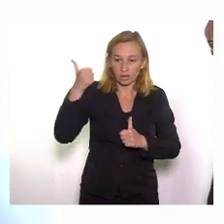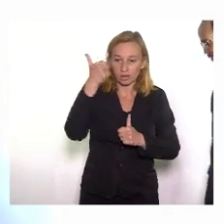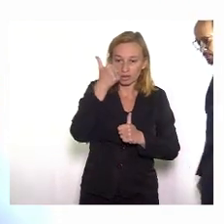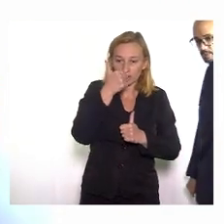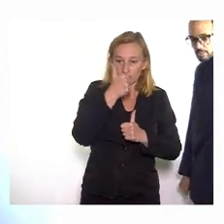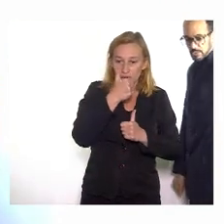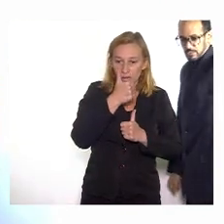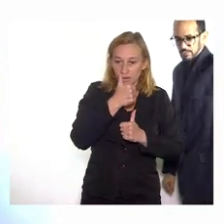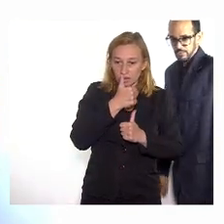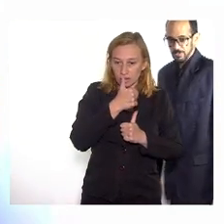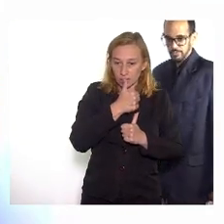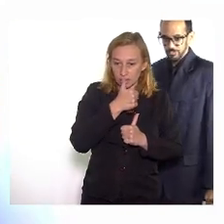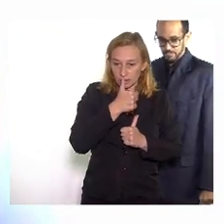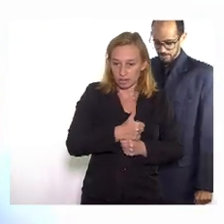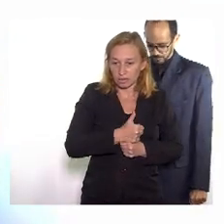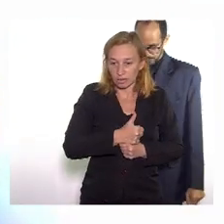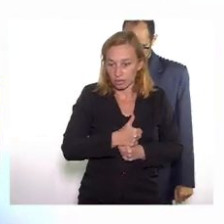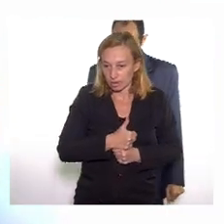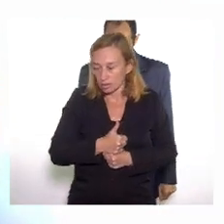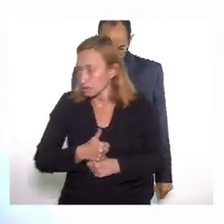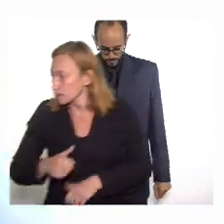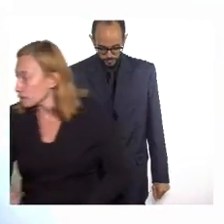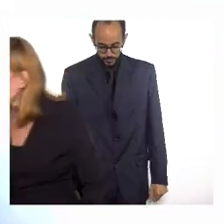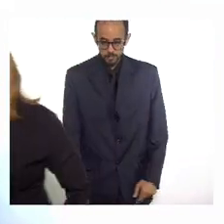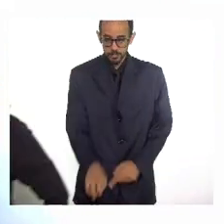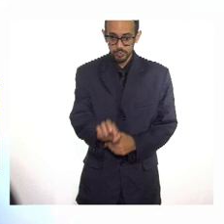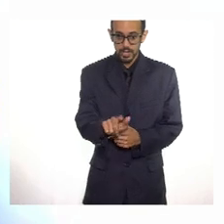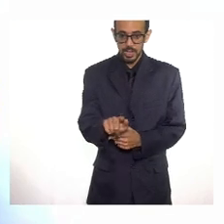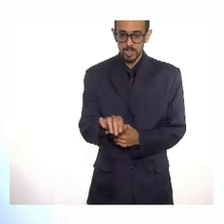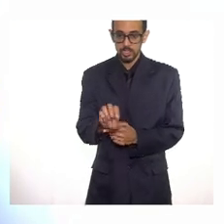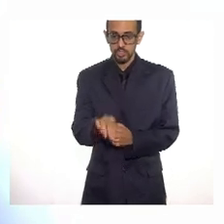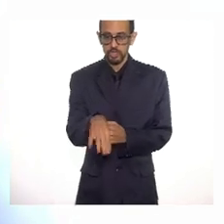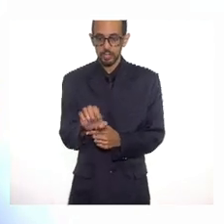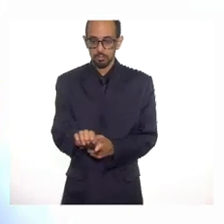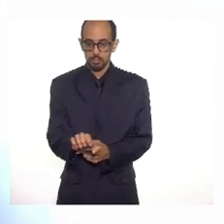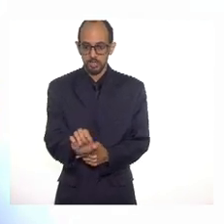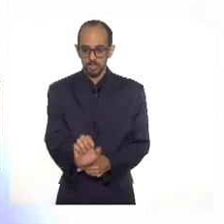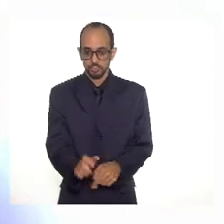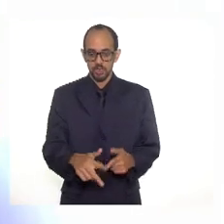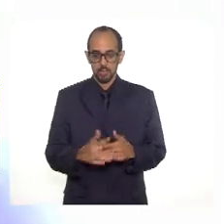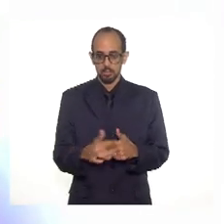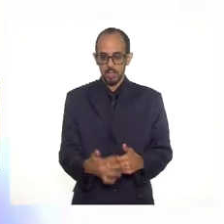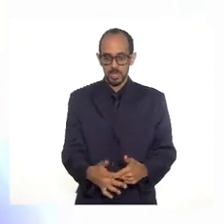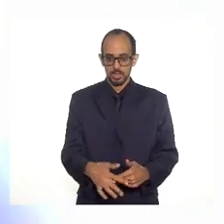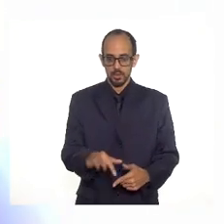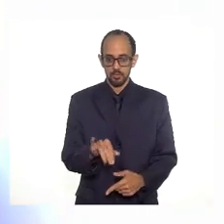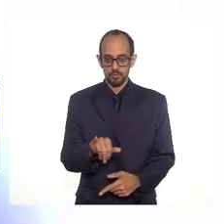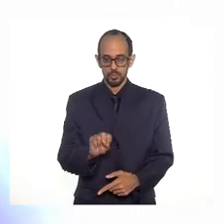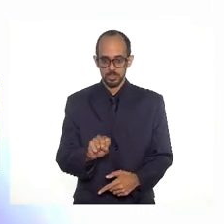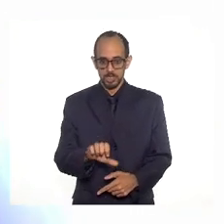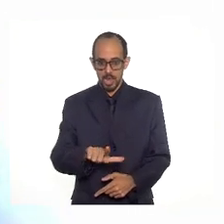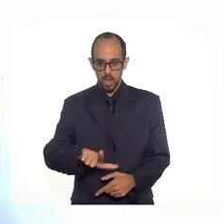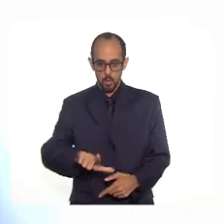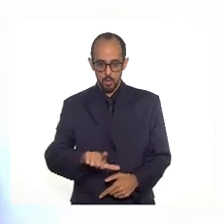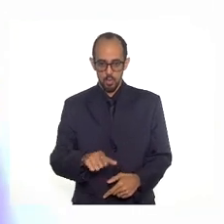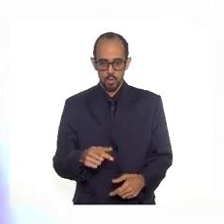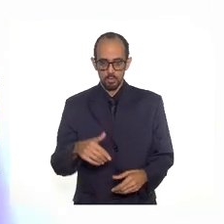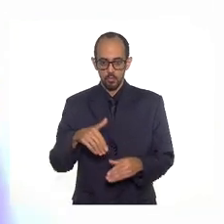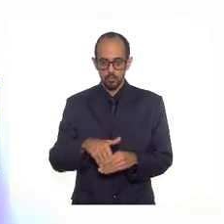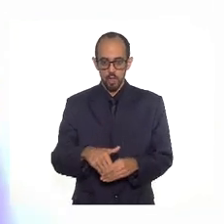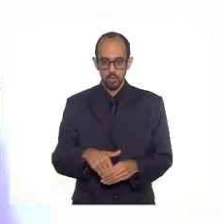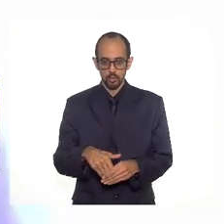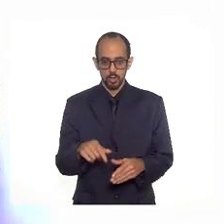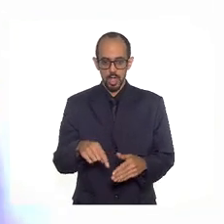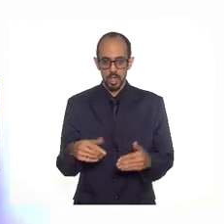entre regime de recuperação fiscal e militarização da vida, é muito bom contar com esse equilíbrio. O voto é favorável